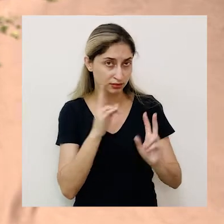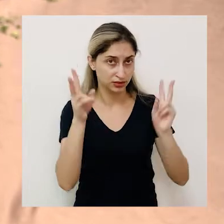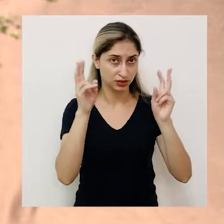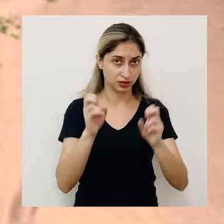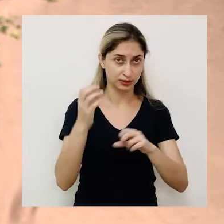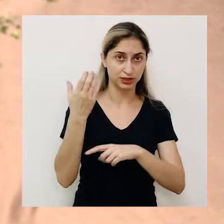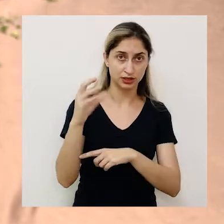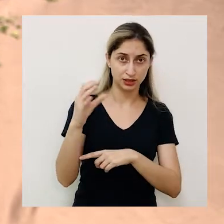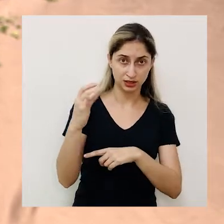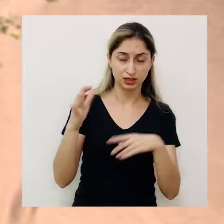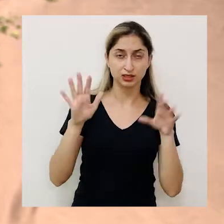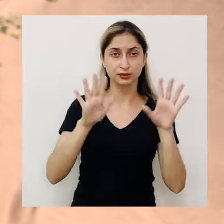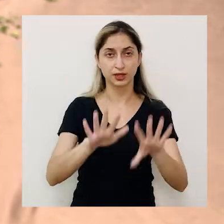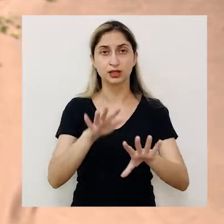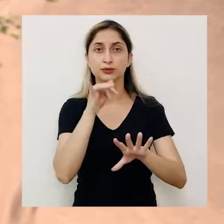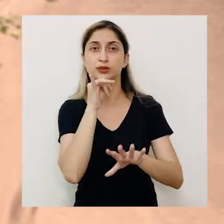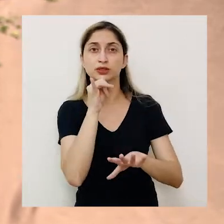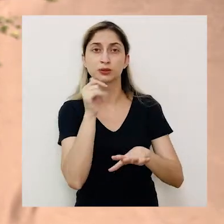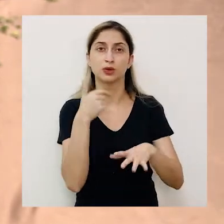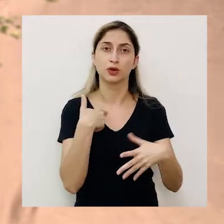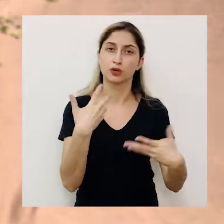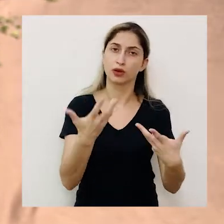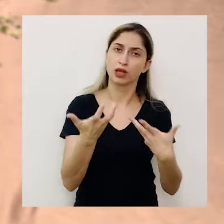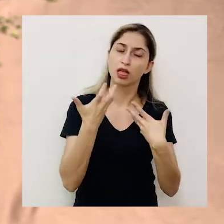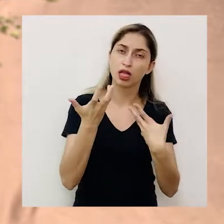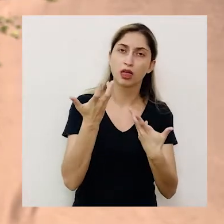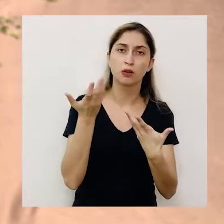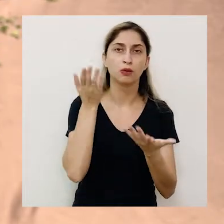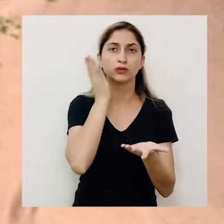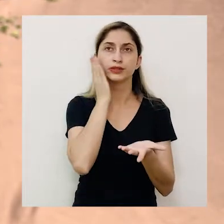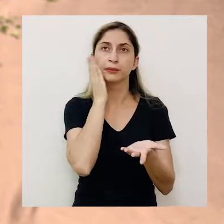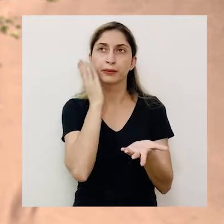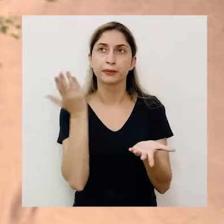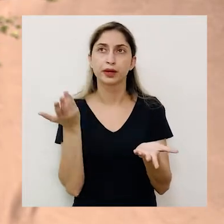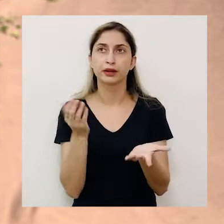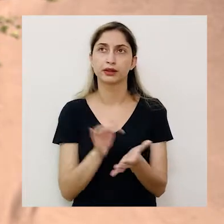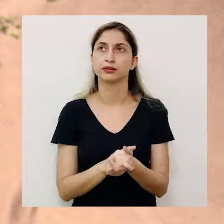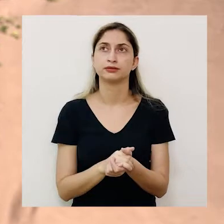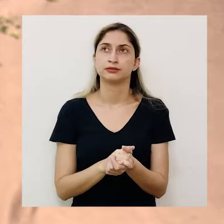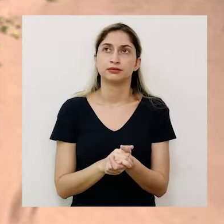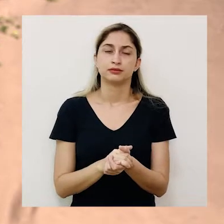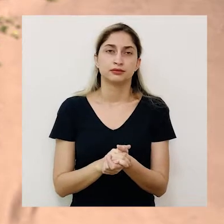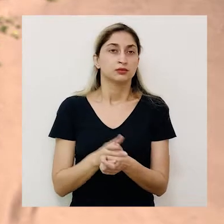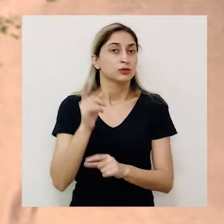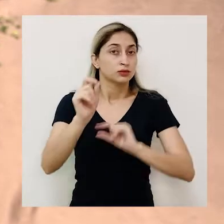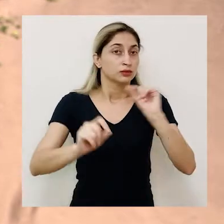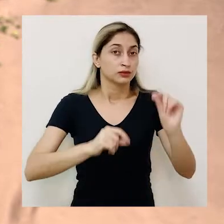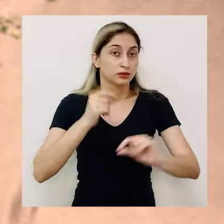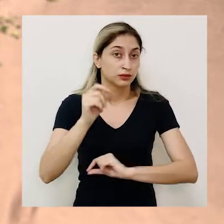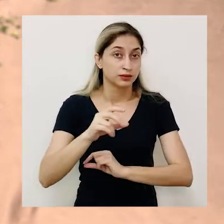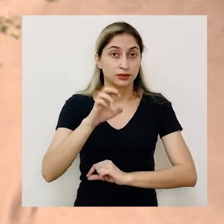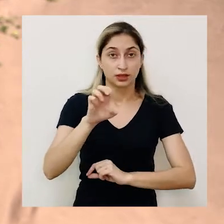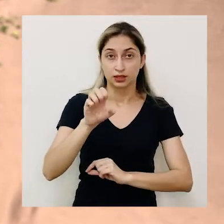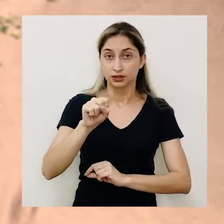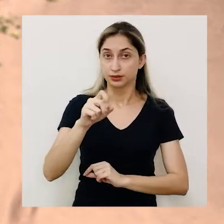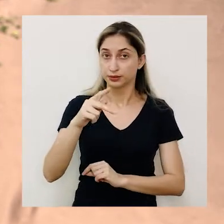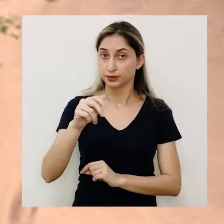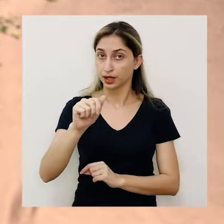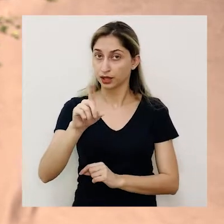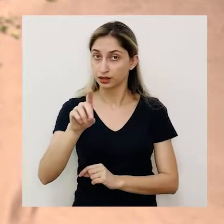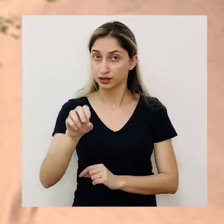conhecimentos científicos, Será que, por exemplo, eu quero saber o que a espada de São